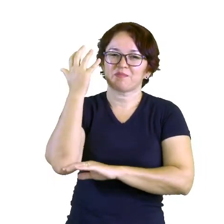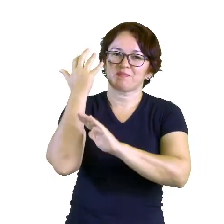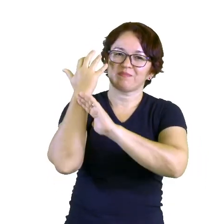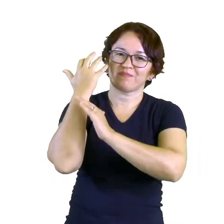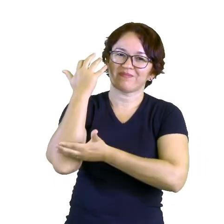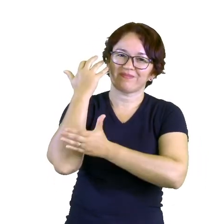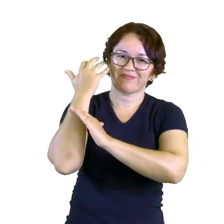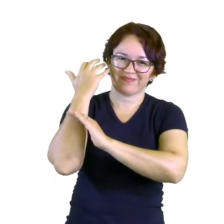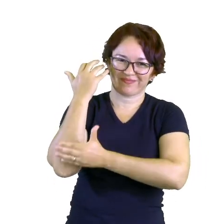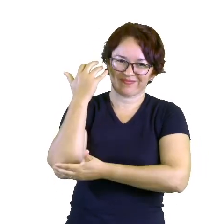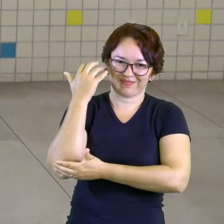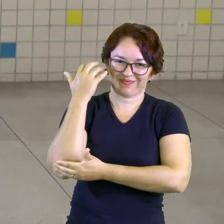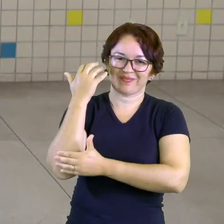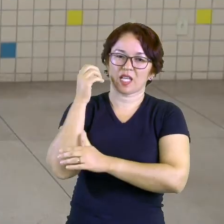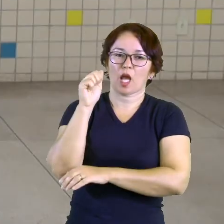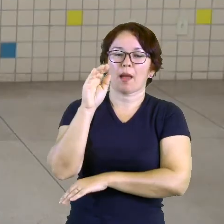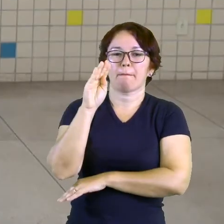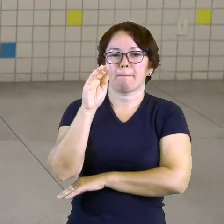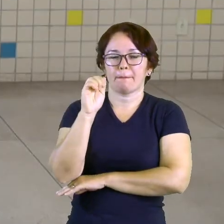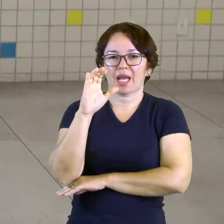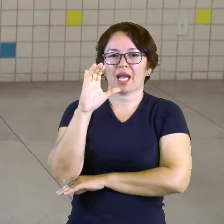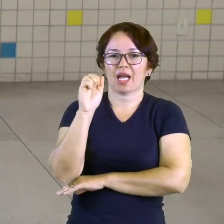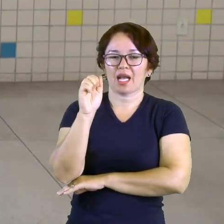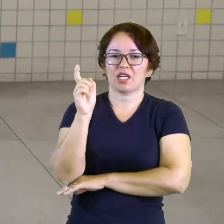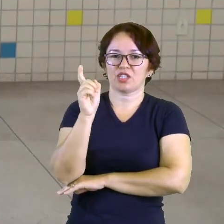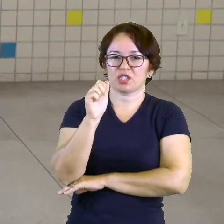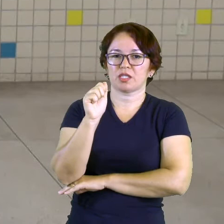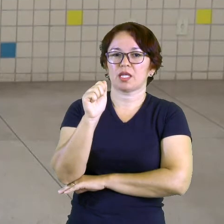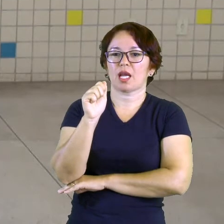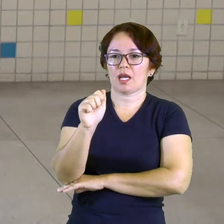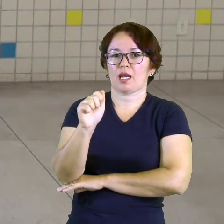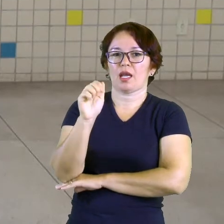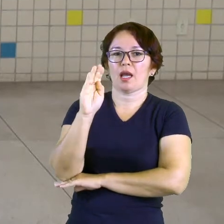Abacaxi. Se eu chamar essa palavra, olha como que fica.